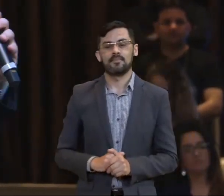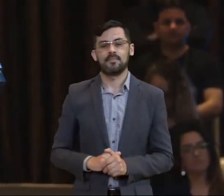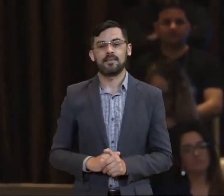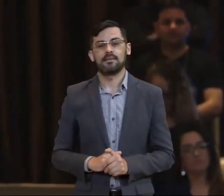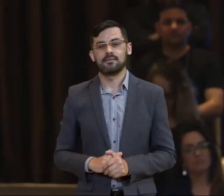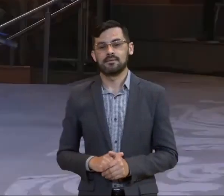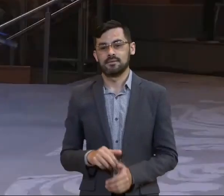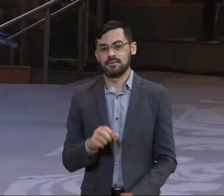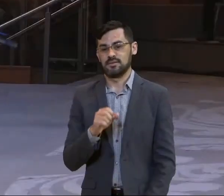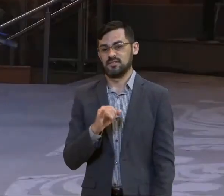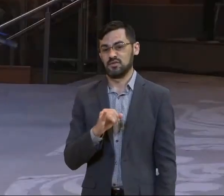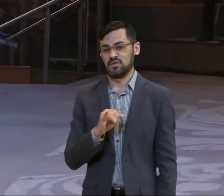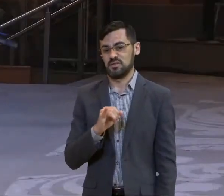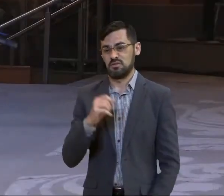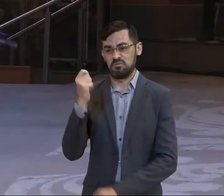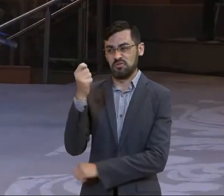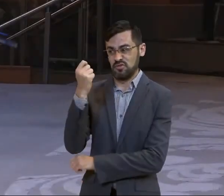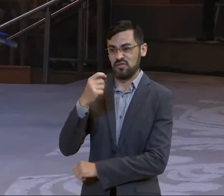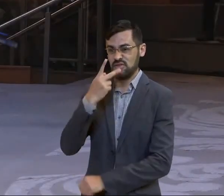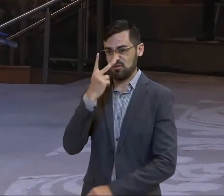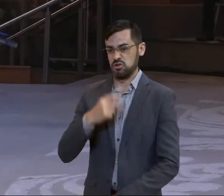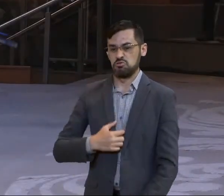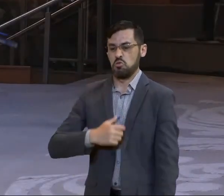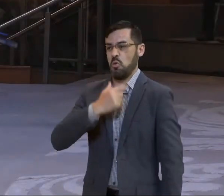Se fosse gaúcho, dizia: sou macho.